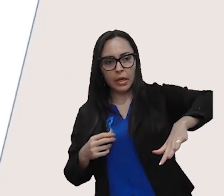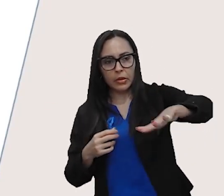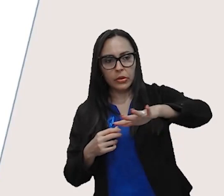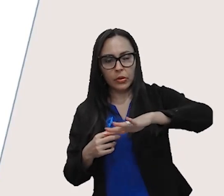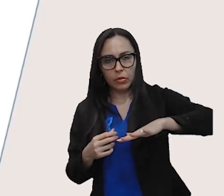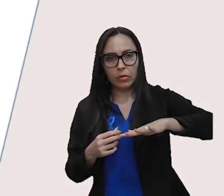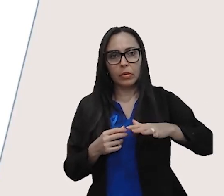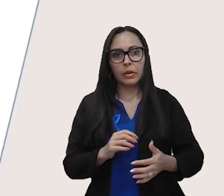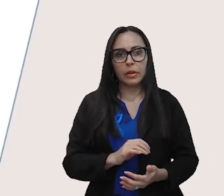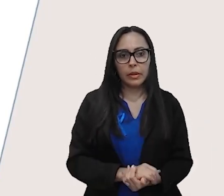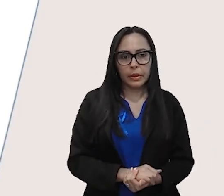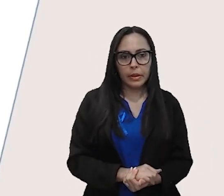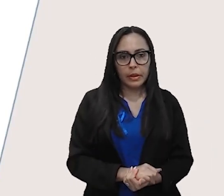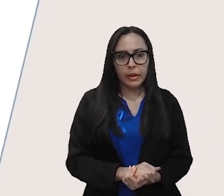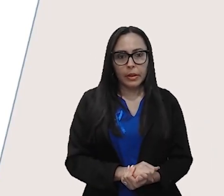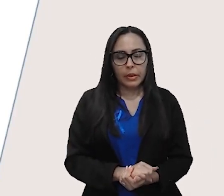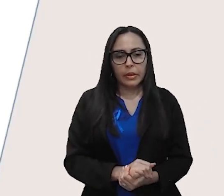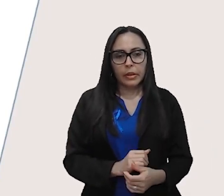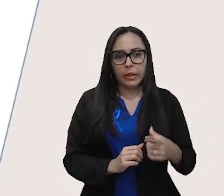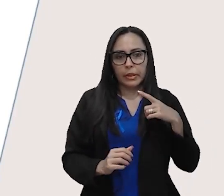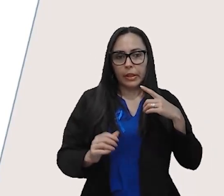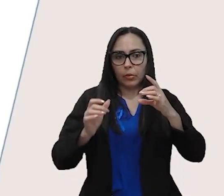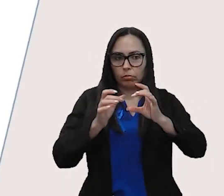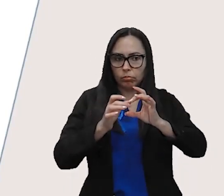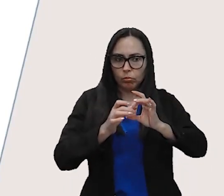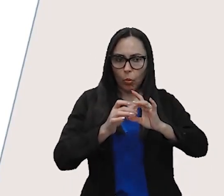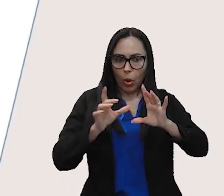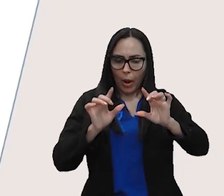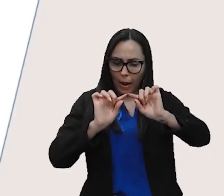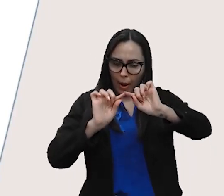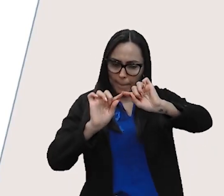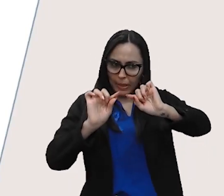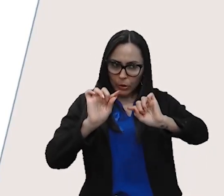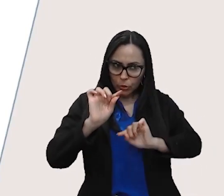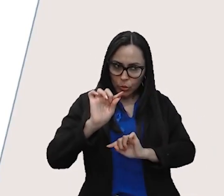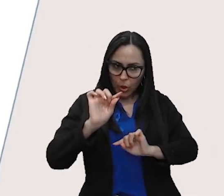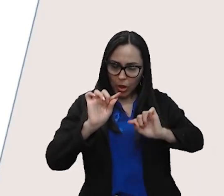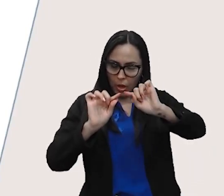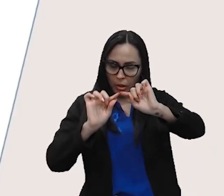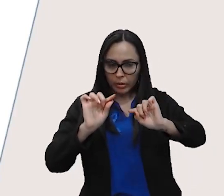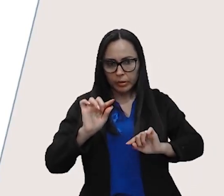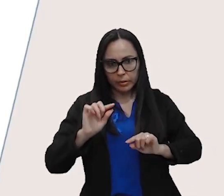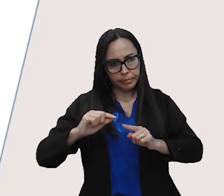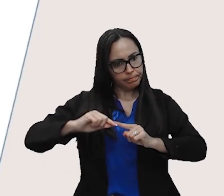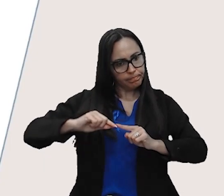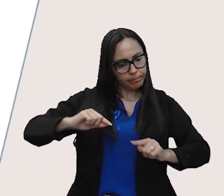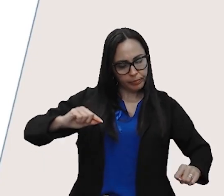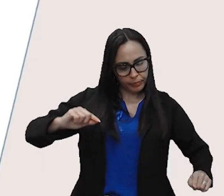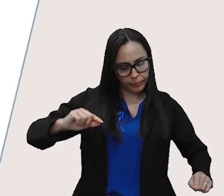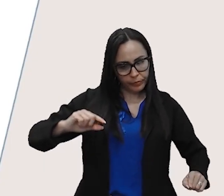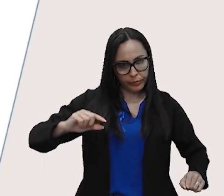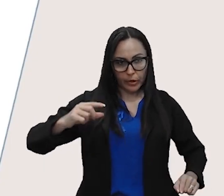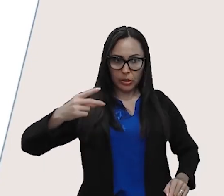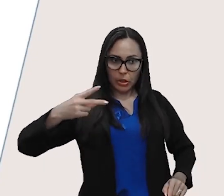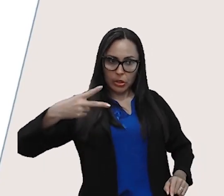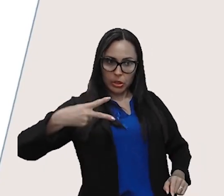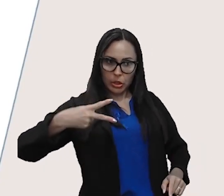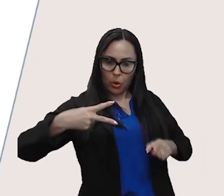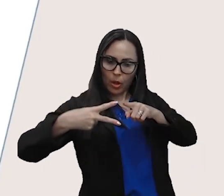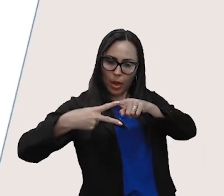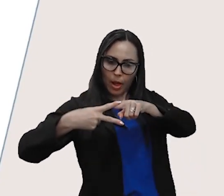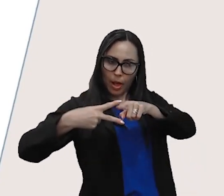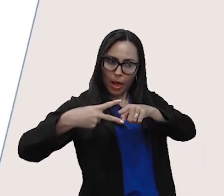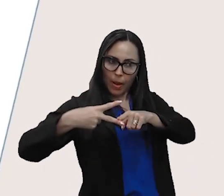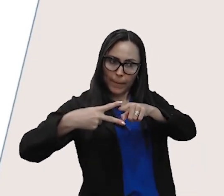é uma região que tem uma abertura, é uma região angular. Ou seja, quando eu faço duas retas